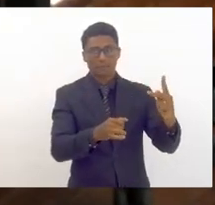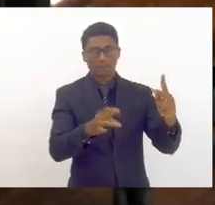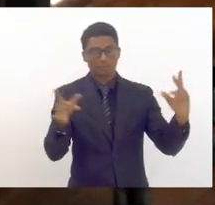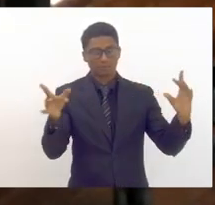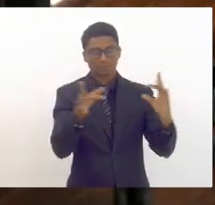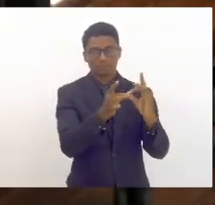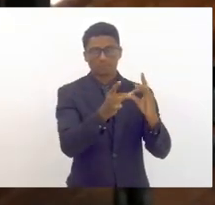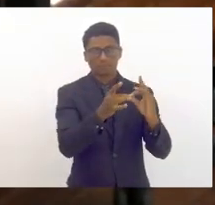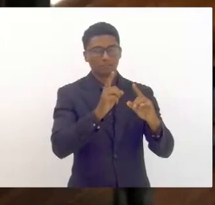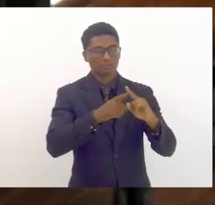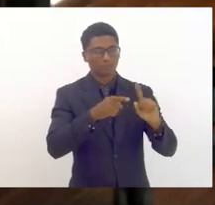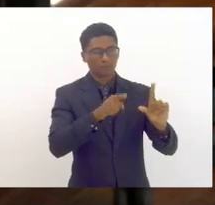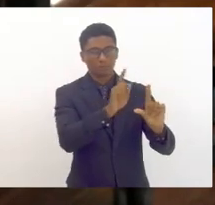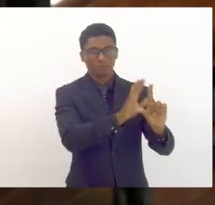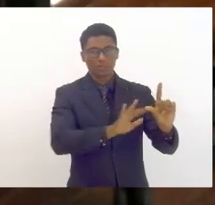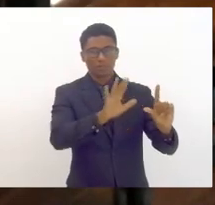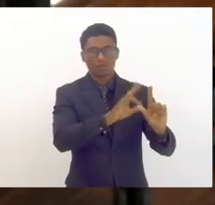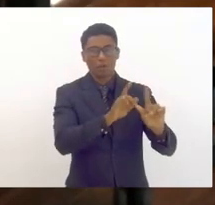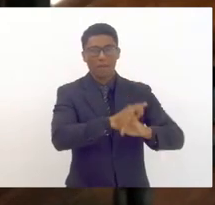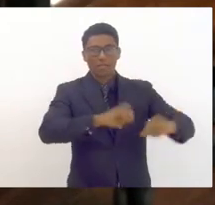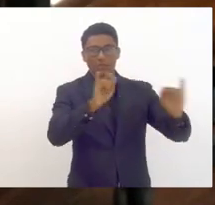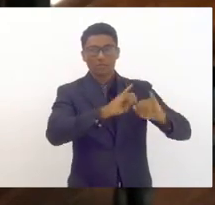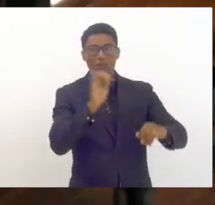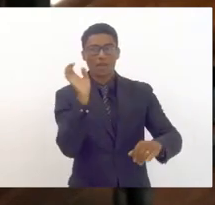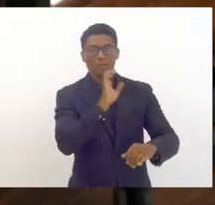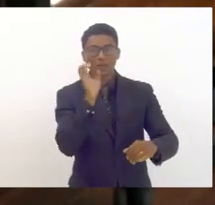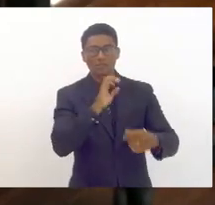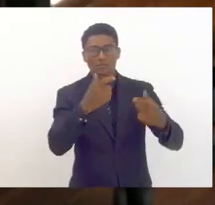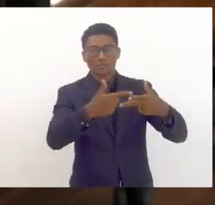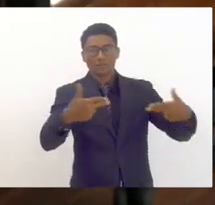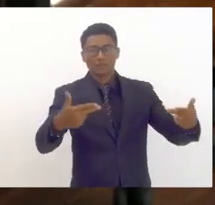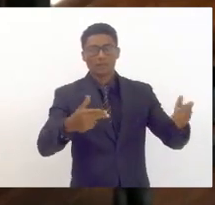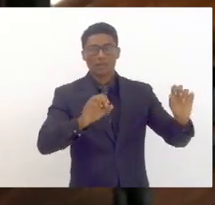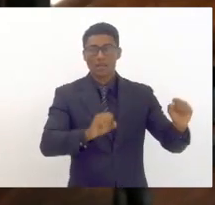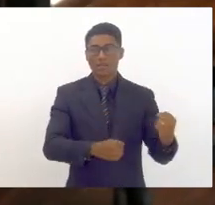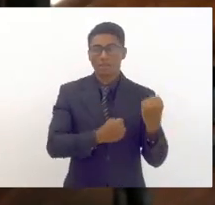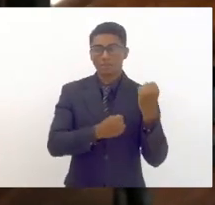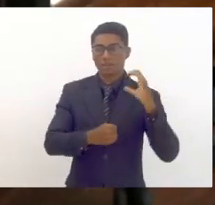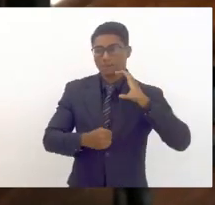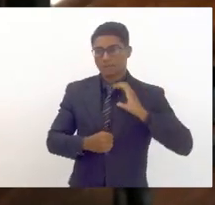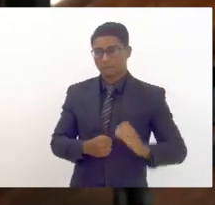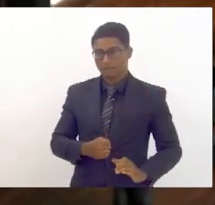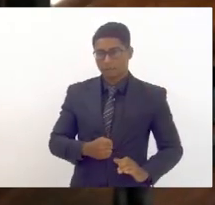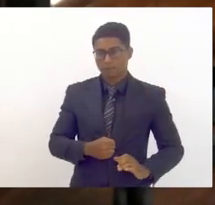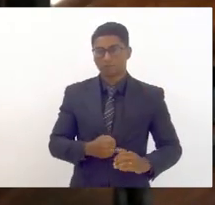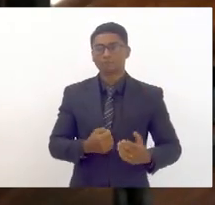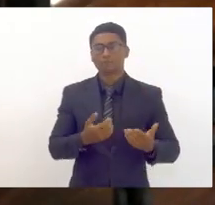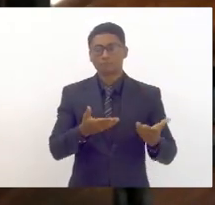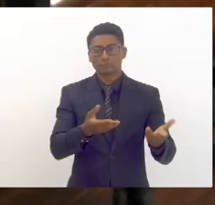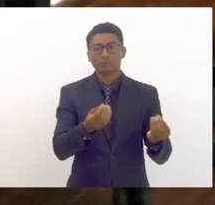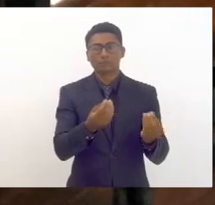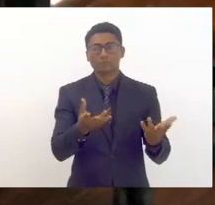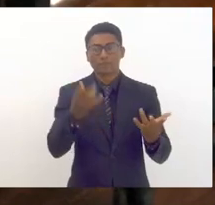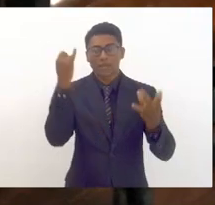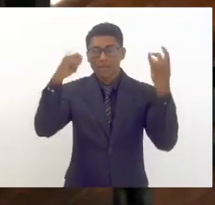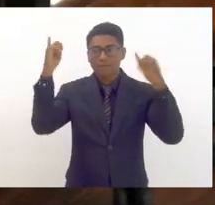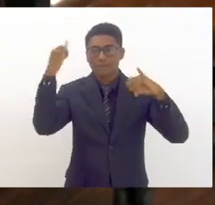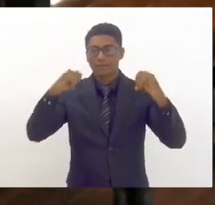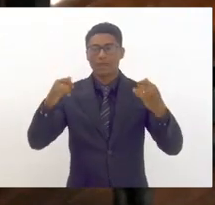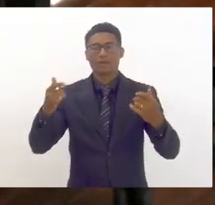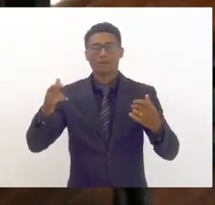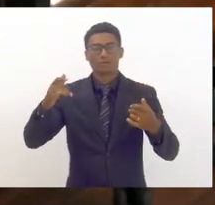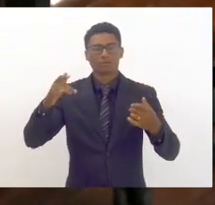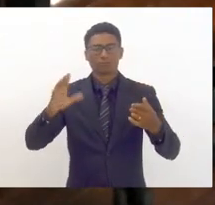de divulgação de alertas públicos da Defesa Civil Nacional voltadas para evitar e minimizar